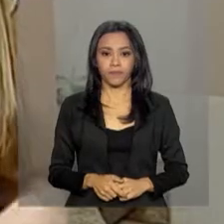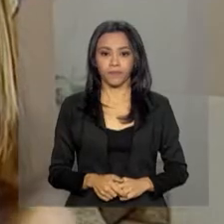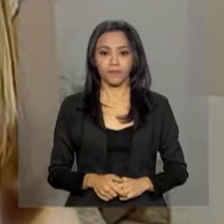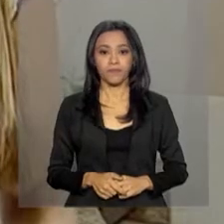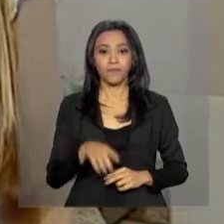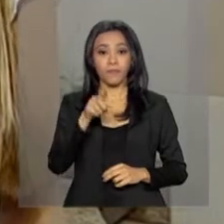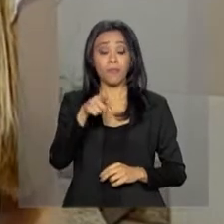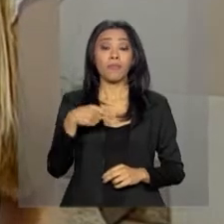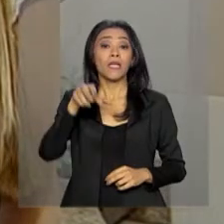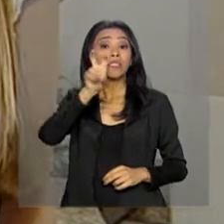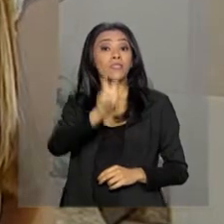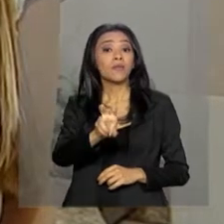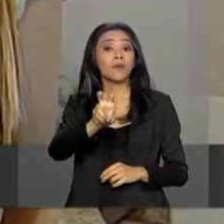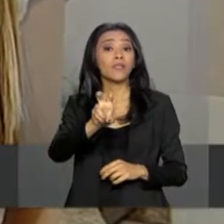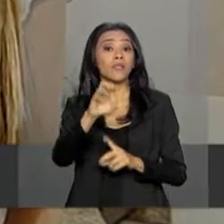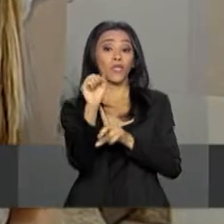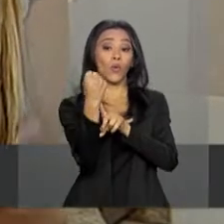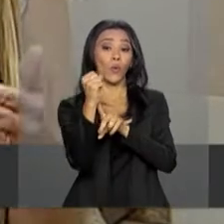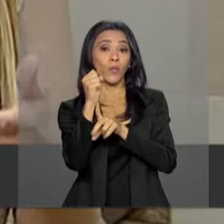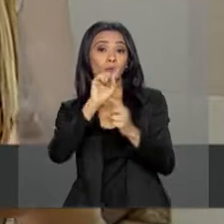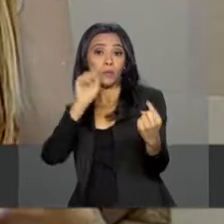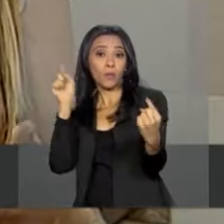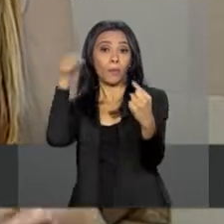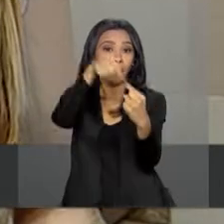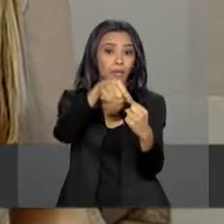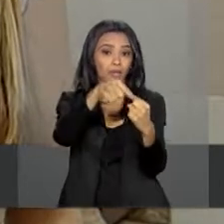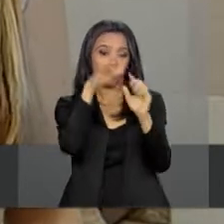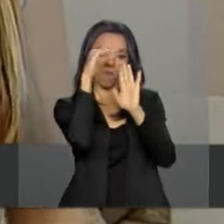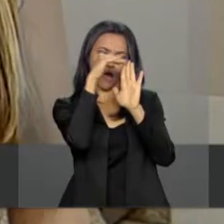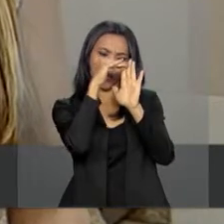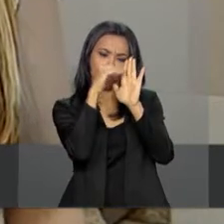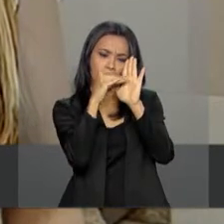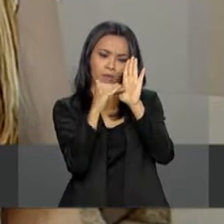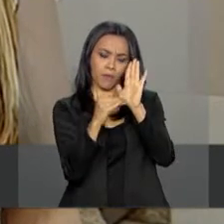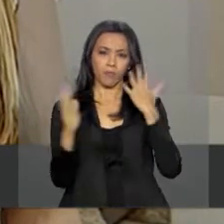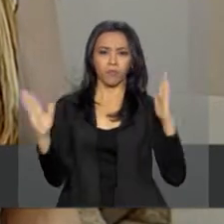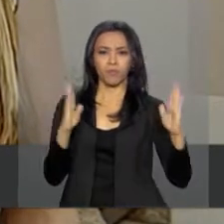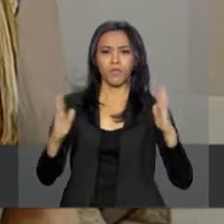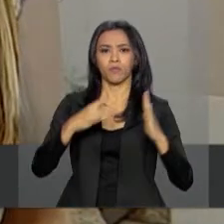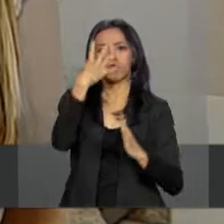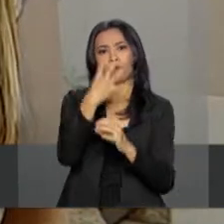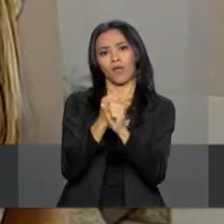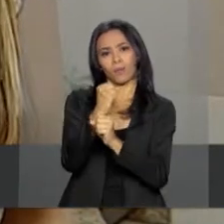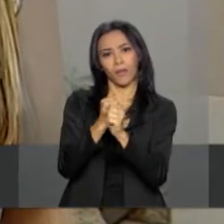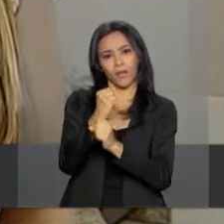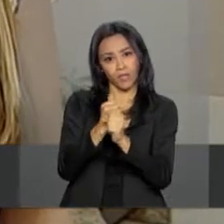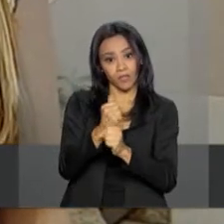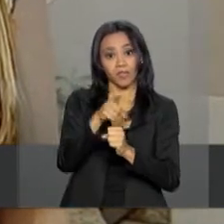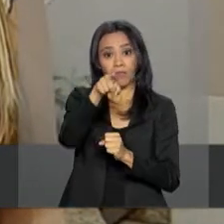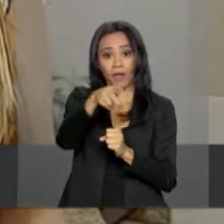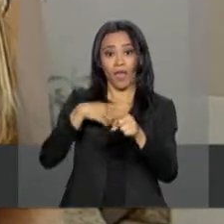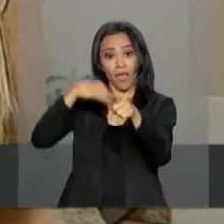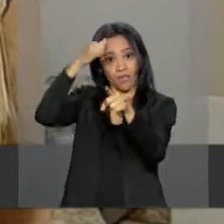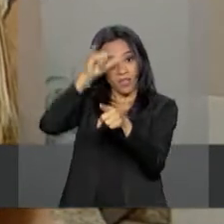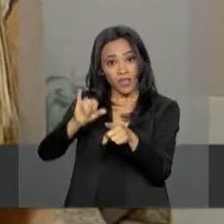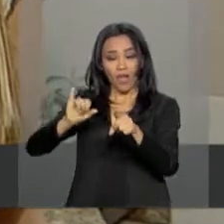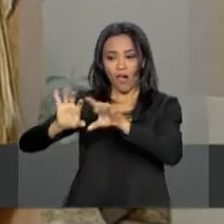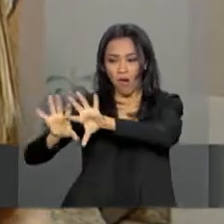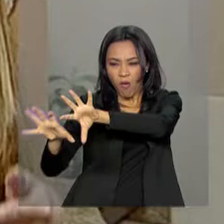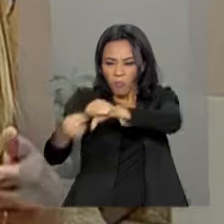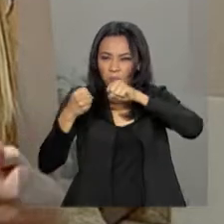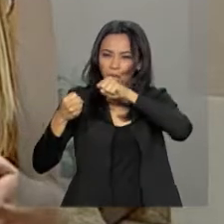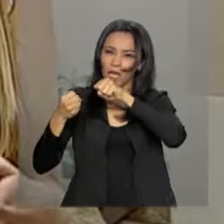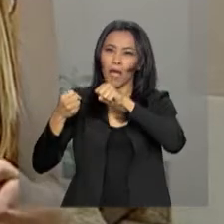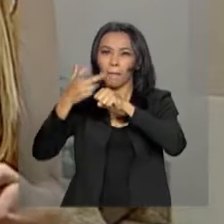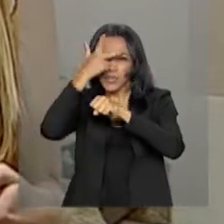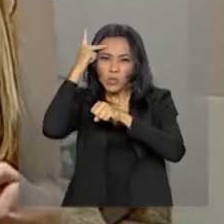com 58 metros e validade de quatro anos o 3º plano nacional de enfrentamento ao tráfico de pessoas busca tornar